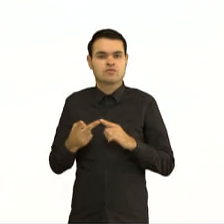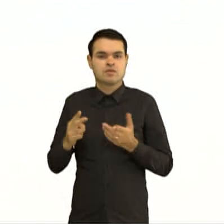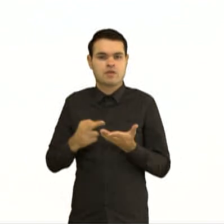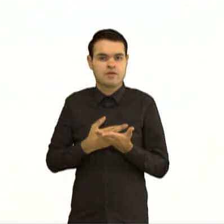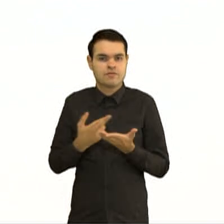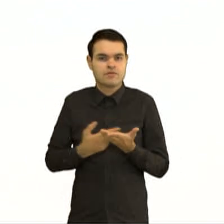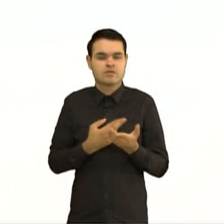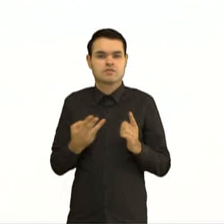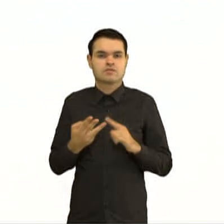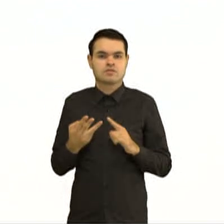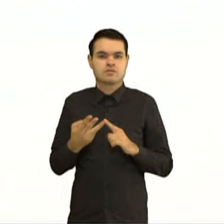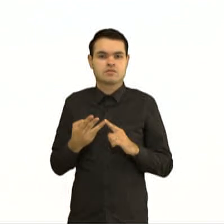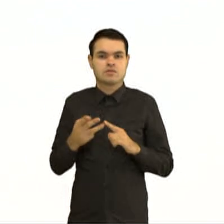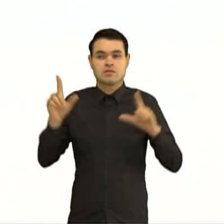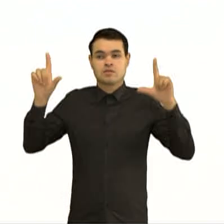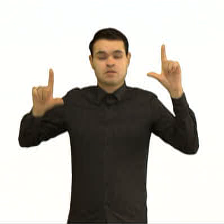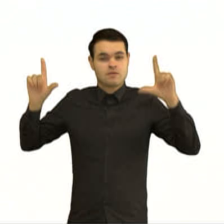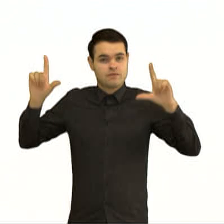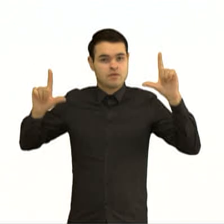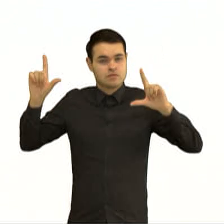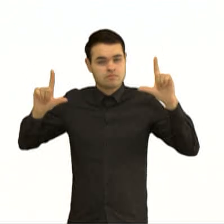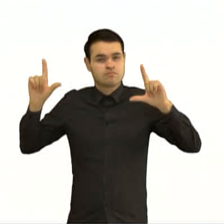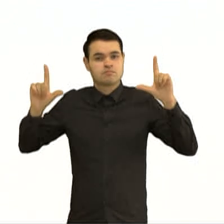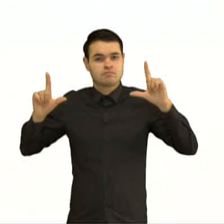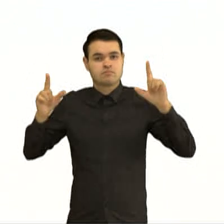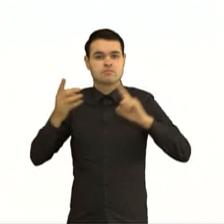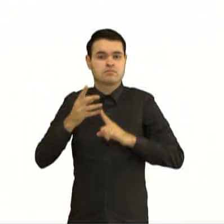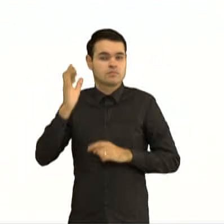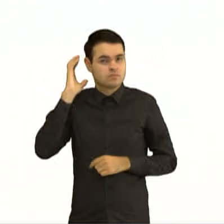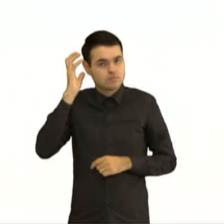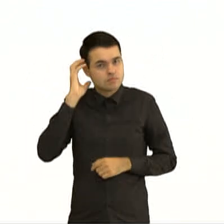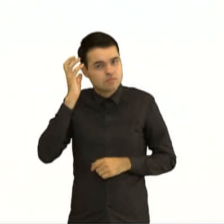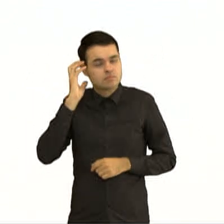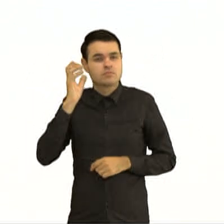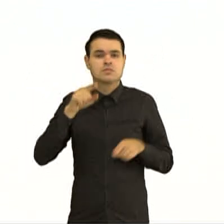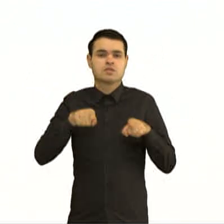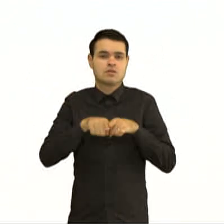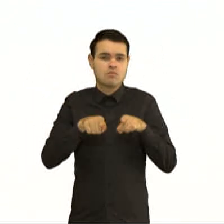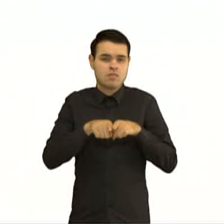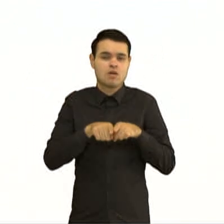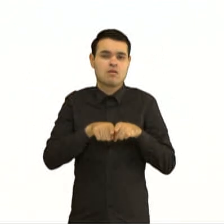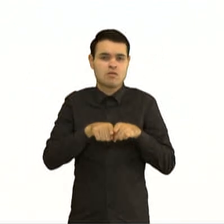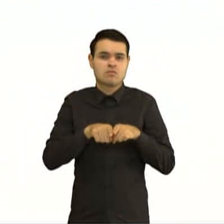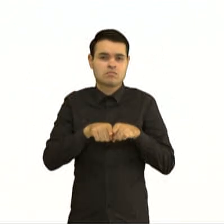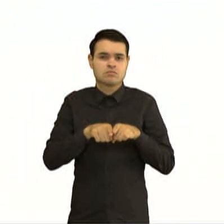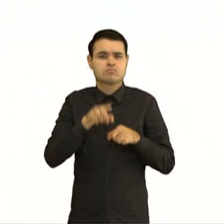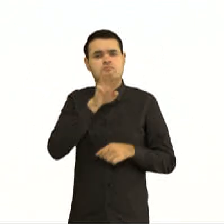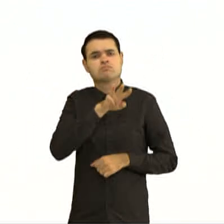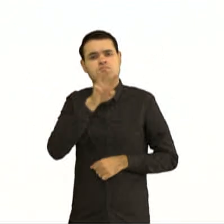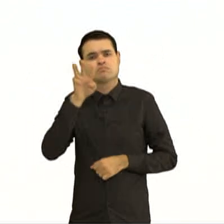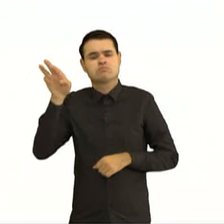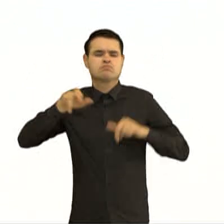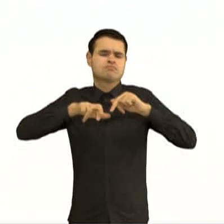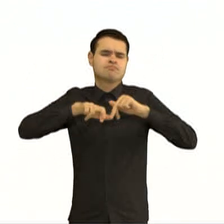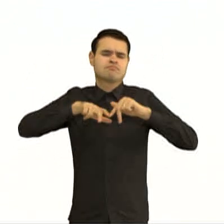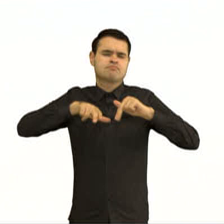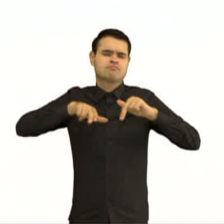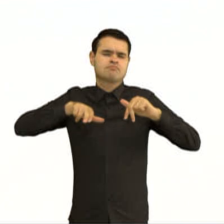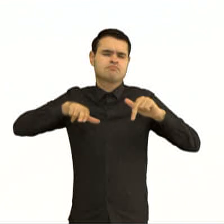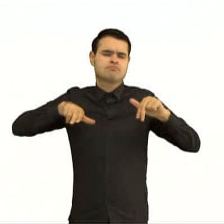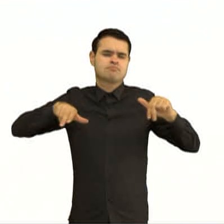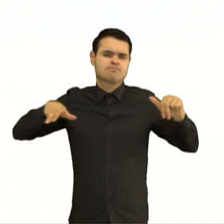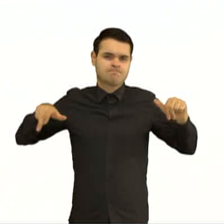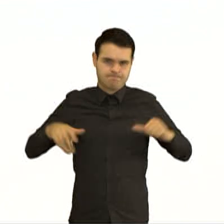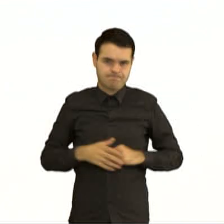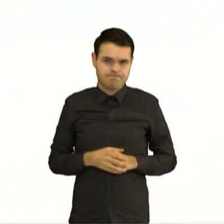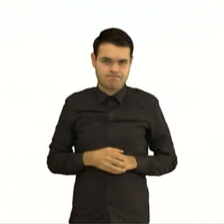revistas, meios televisivos na TV, radiofônicos no rádio e nos sites de notícia na internet.